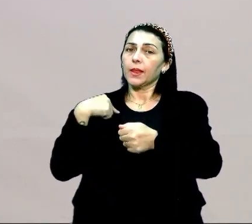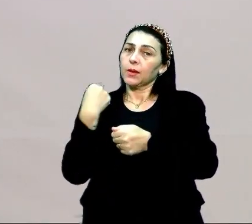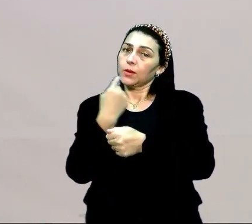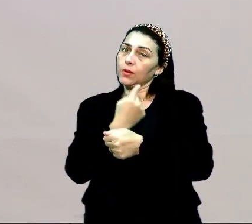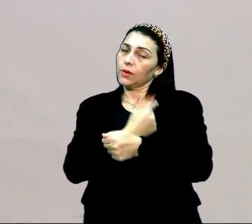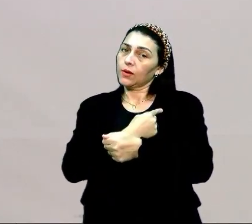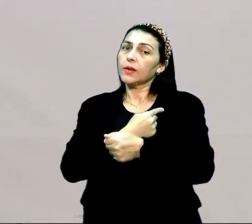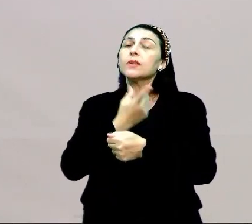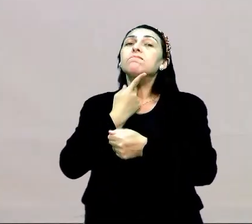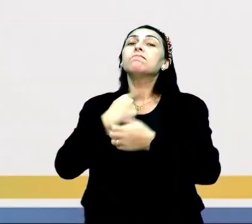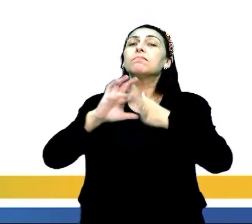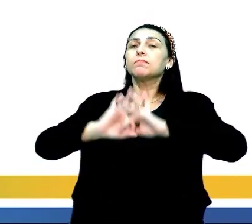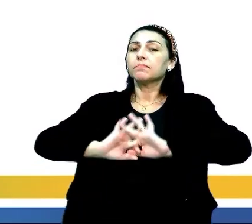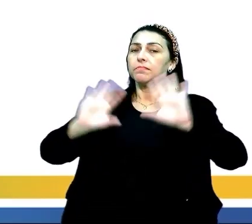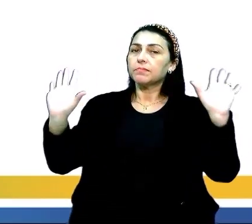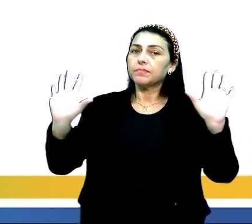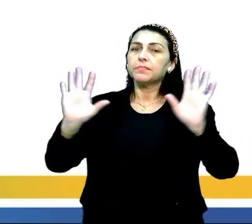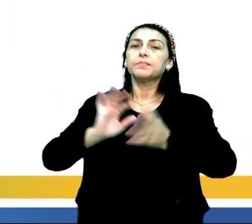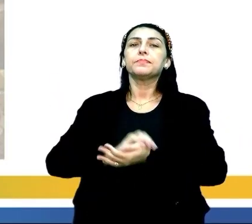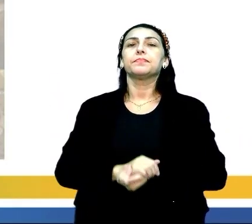livre arbítrio.